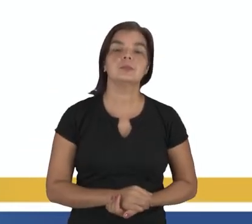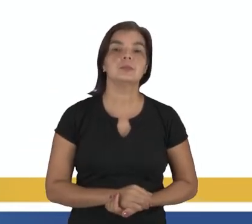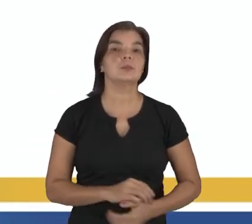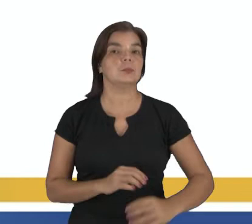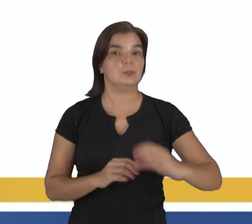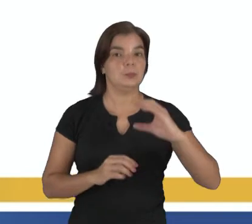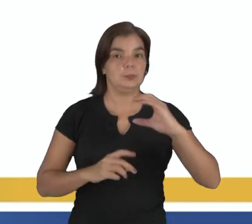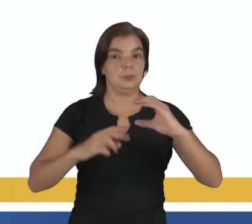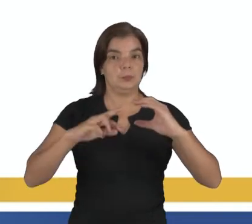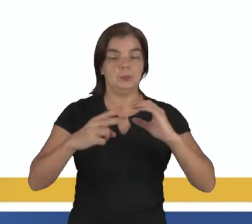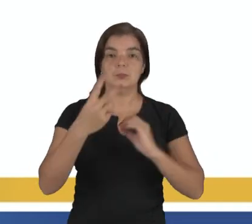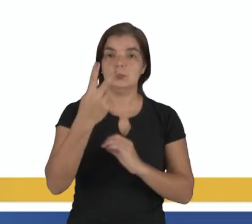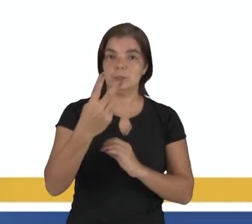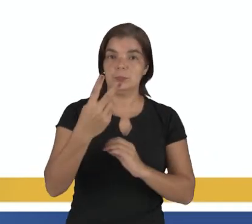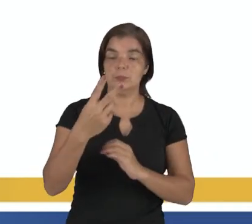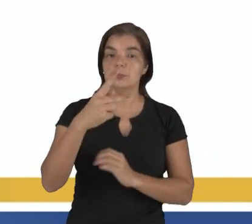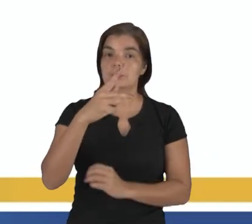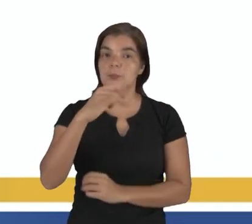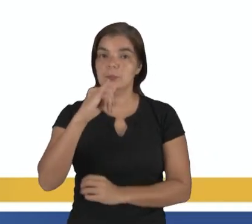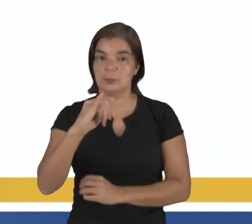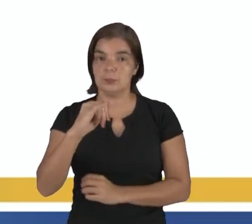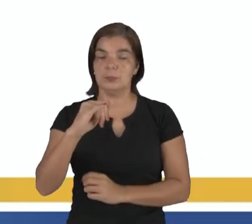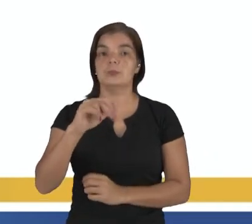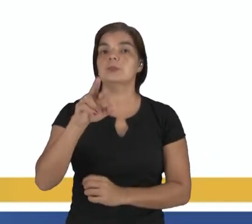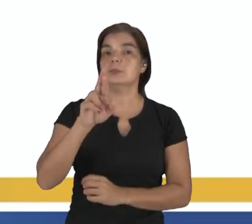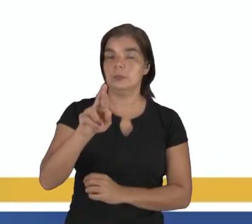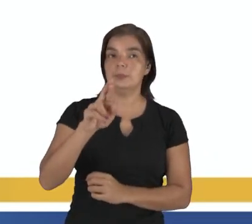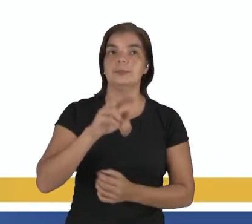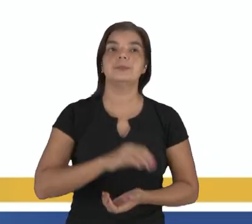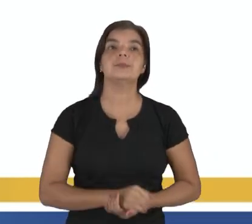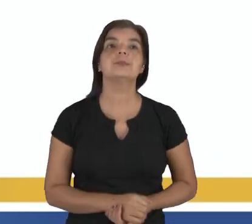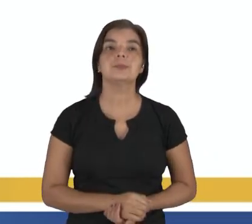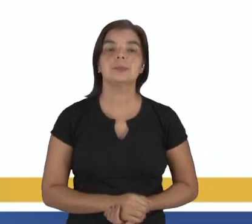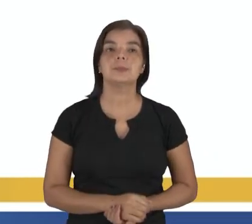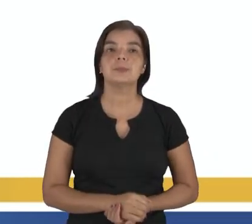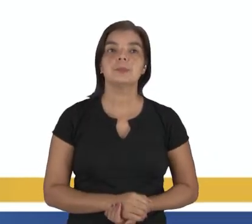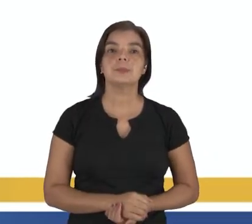é igual a 2πr.